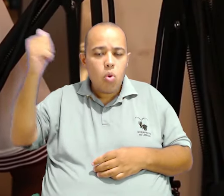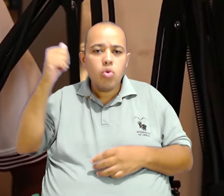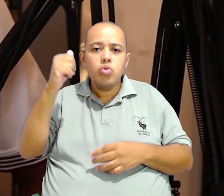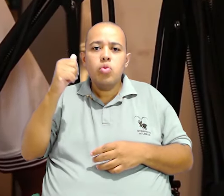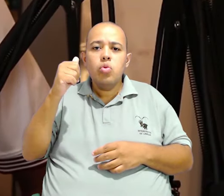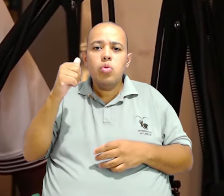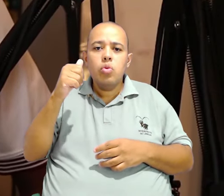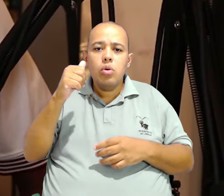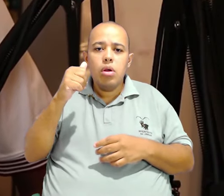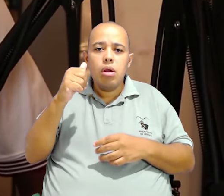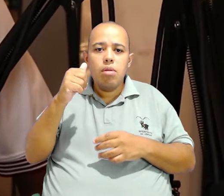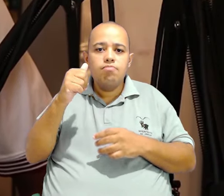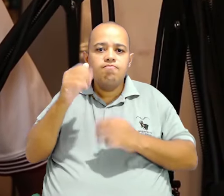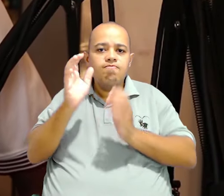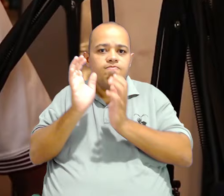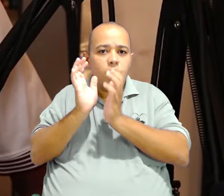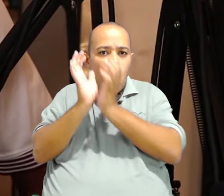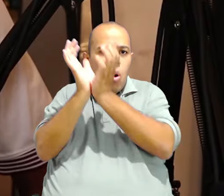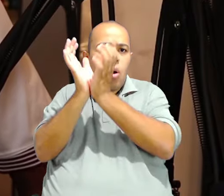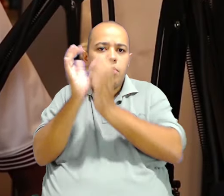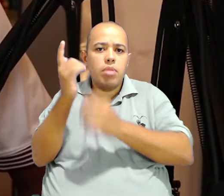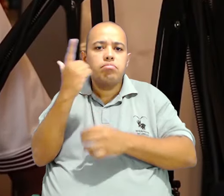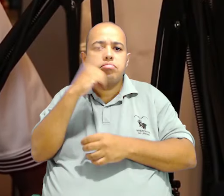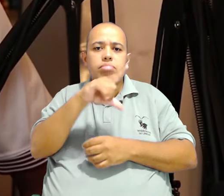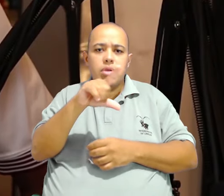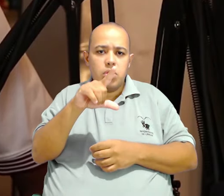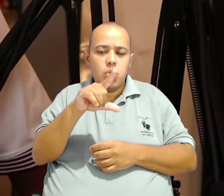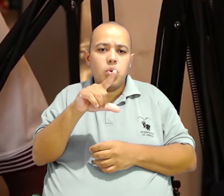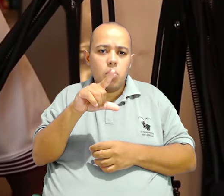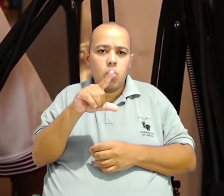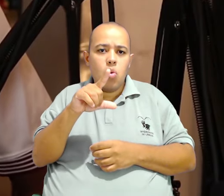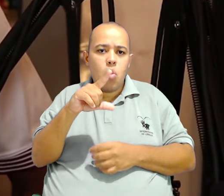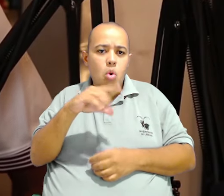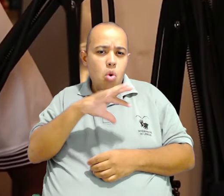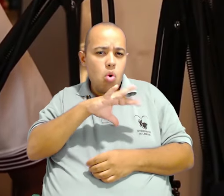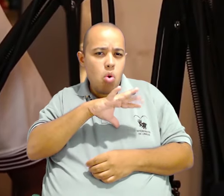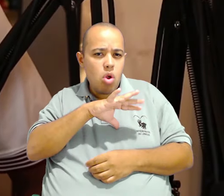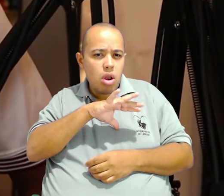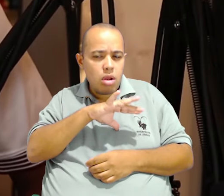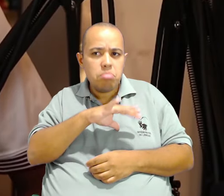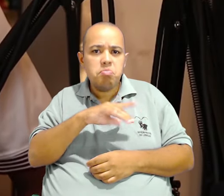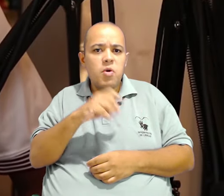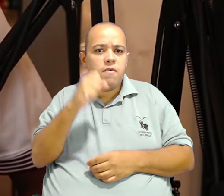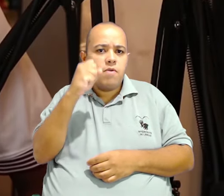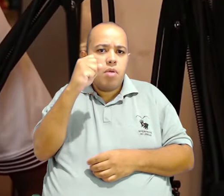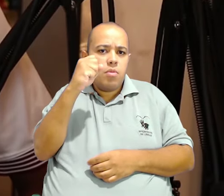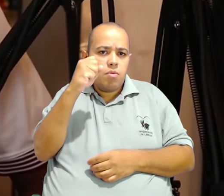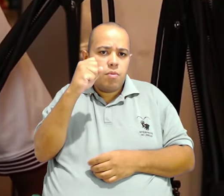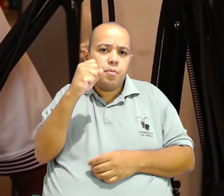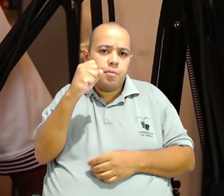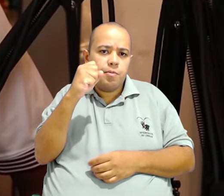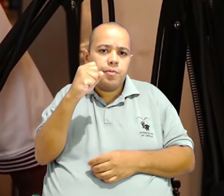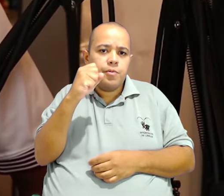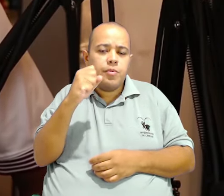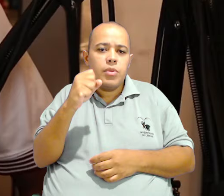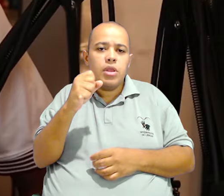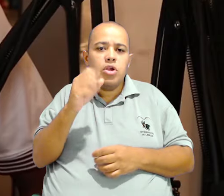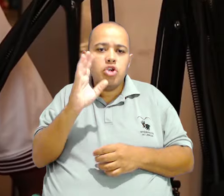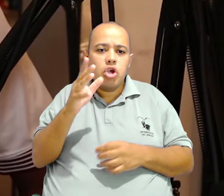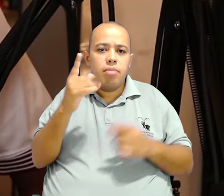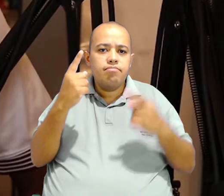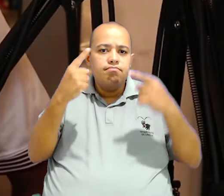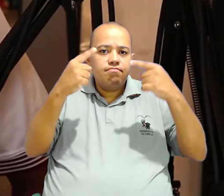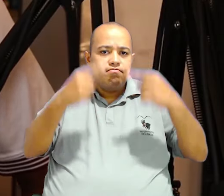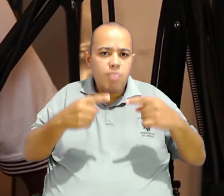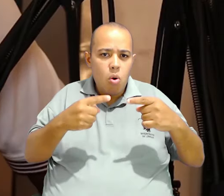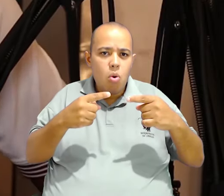Tinha, embora não tenha participado, mas o Bianchi. Era um timaço. O time do Corinthians era um timaço. E aí fez um amistoso com o Rio Branco no estádio em Gilancar de